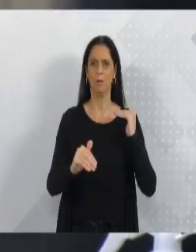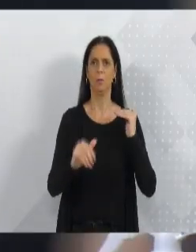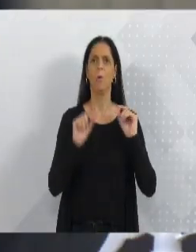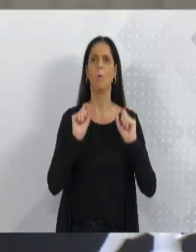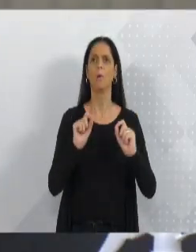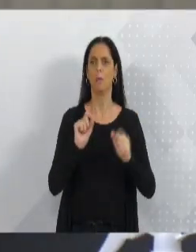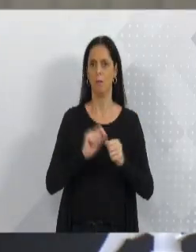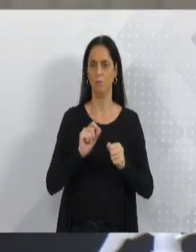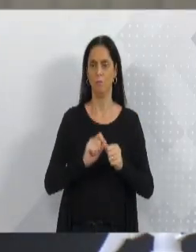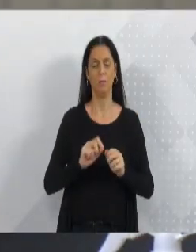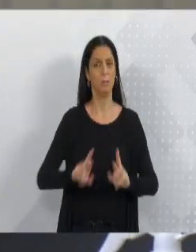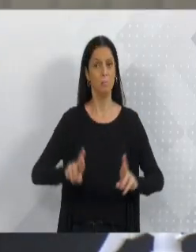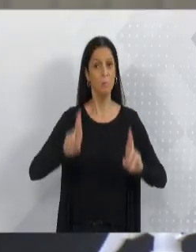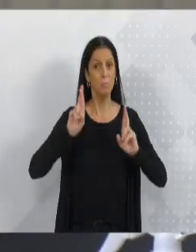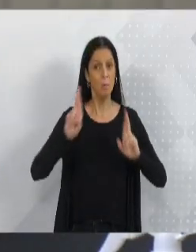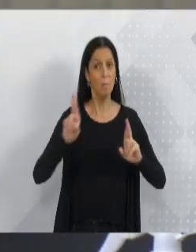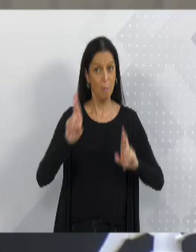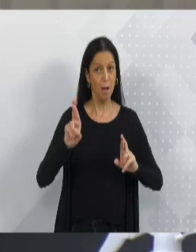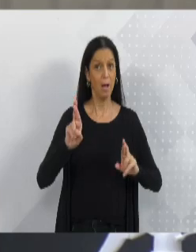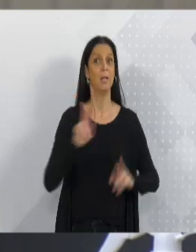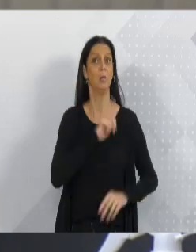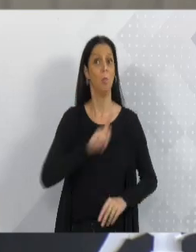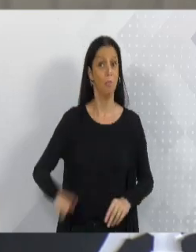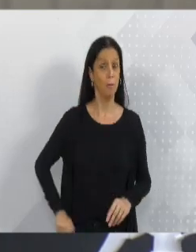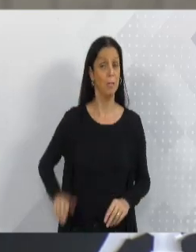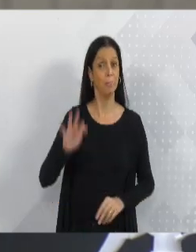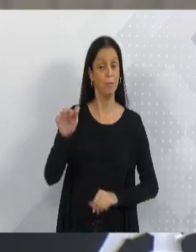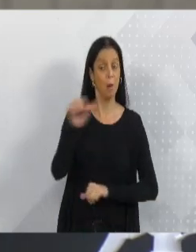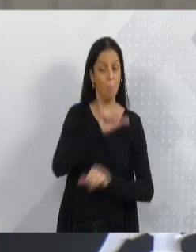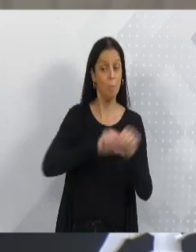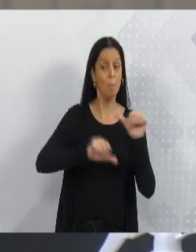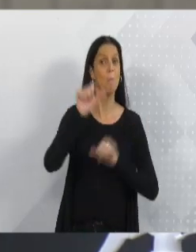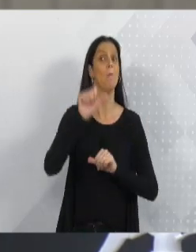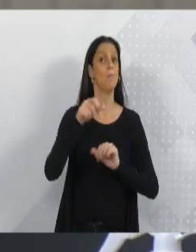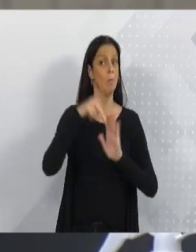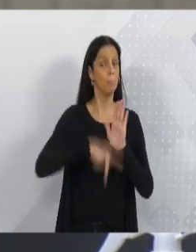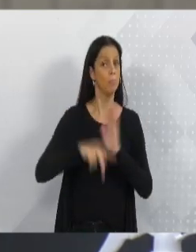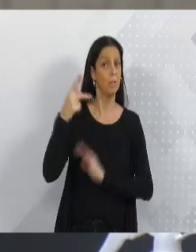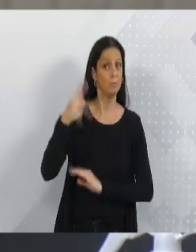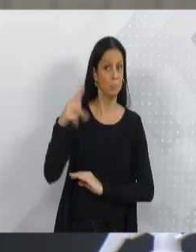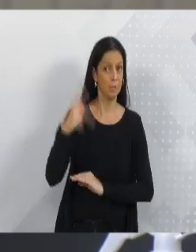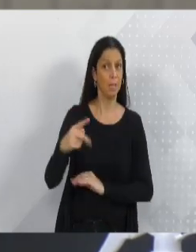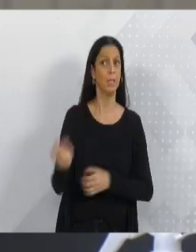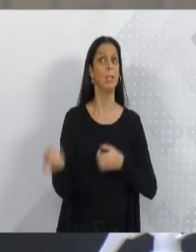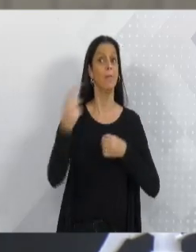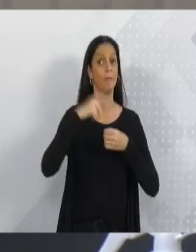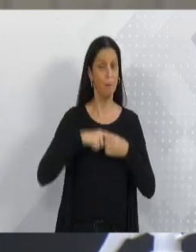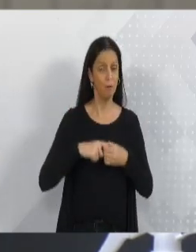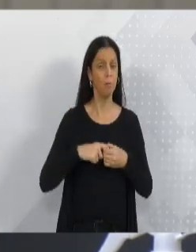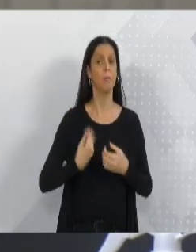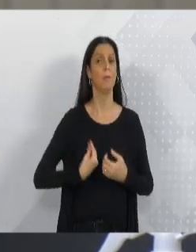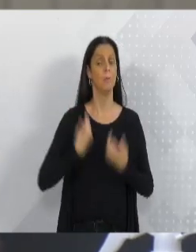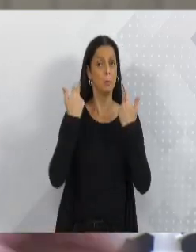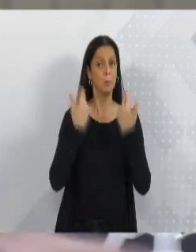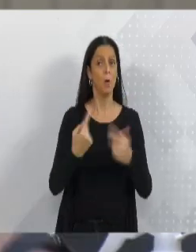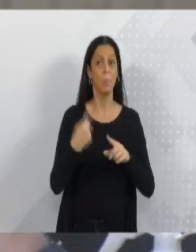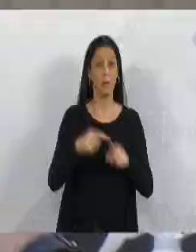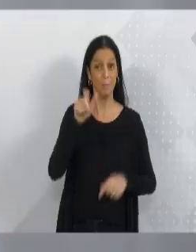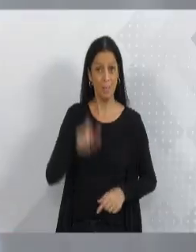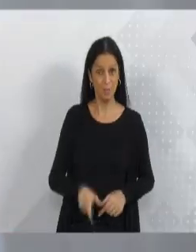que tão logo seja revertido e se volte ao normal, porque as pessoas de bem não cometem crimes.